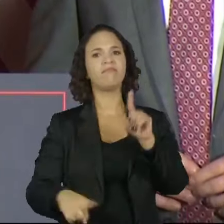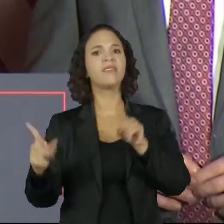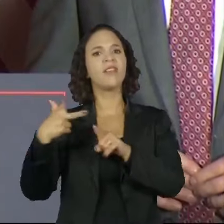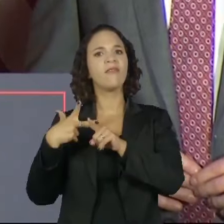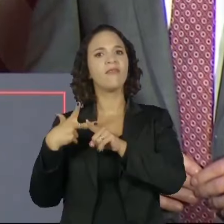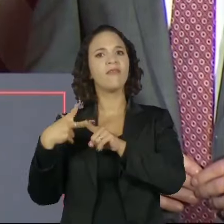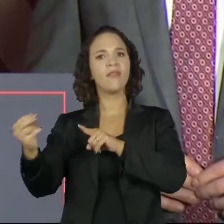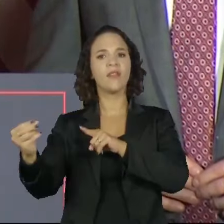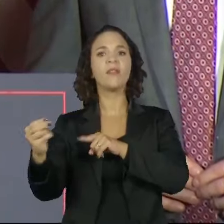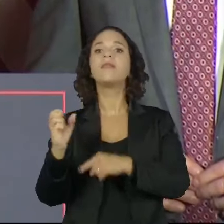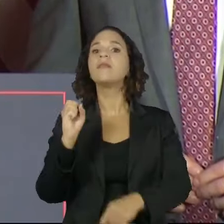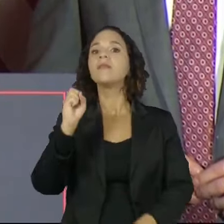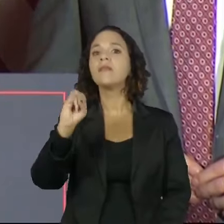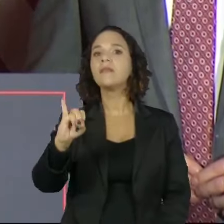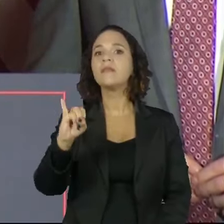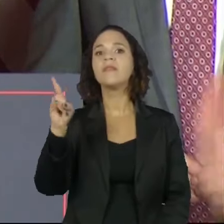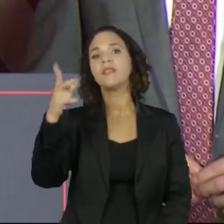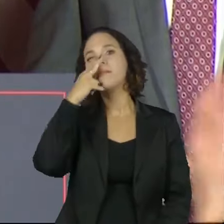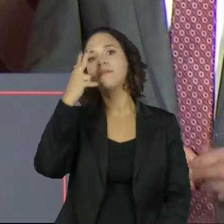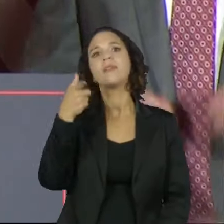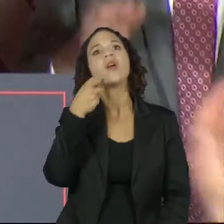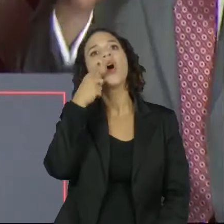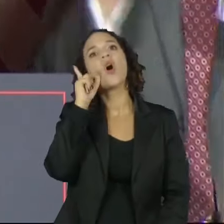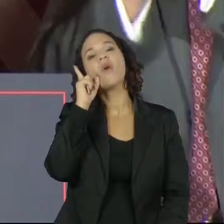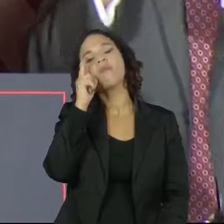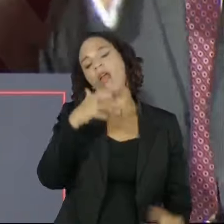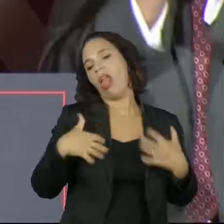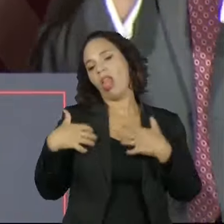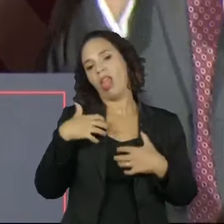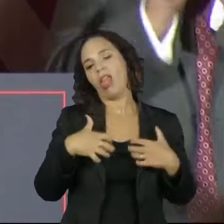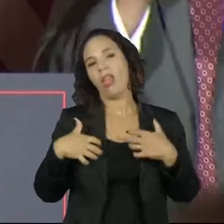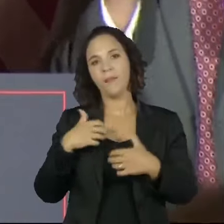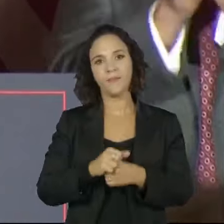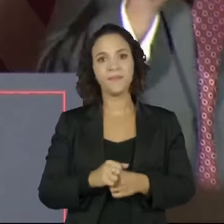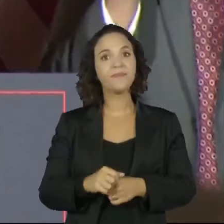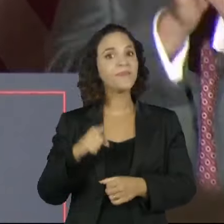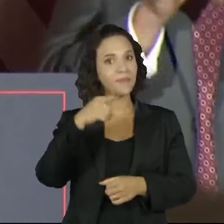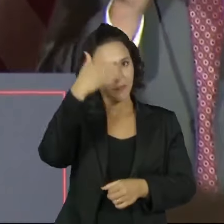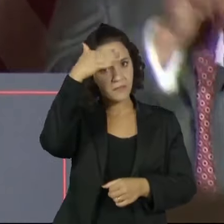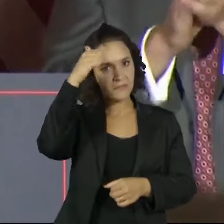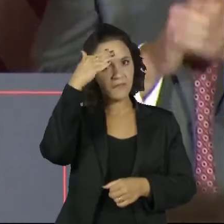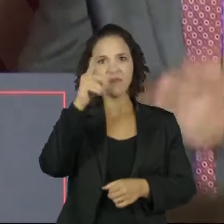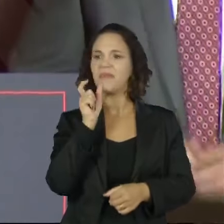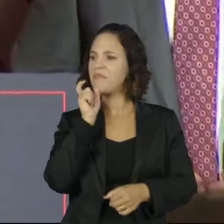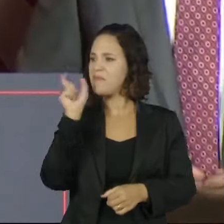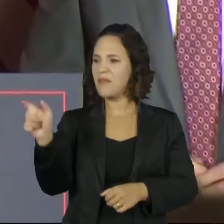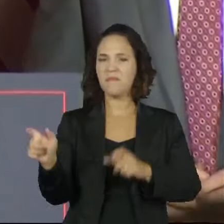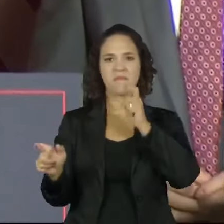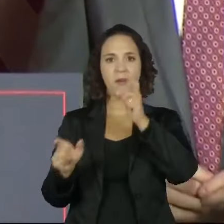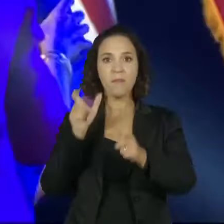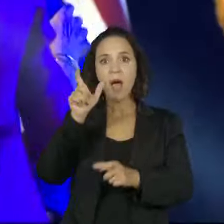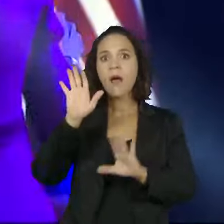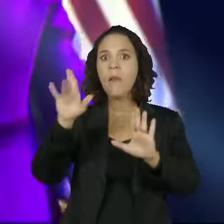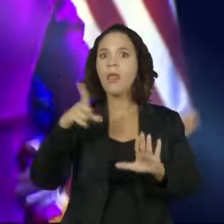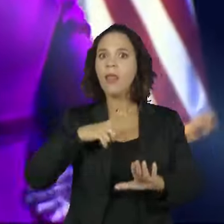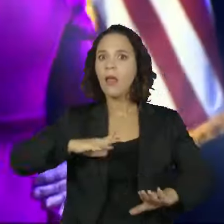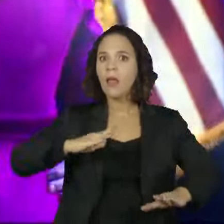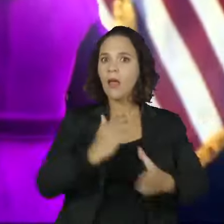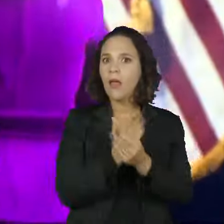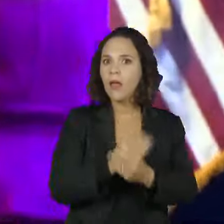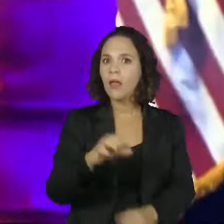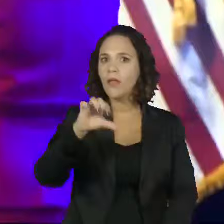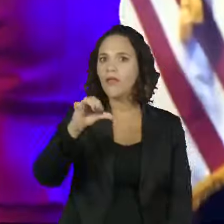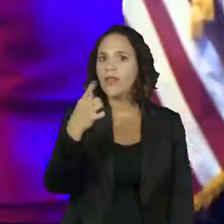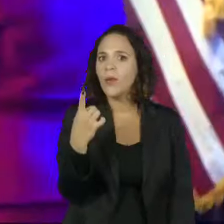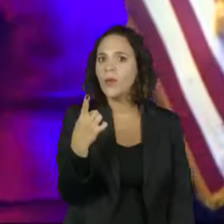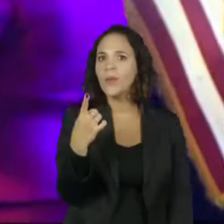indicação quando teve uma noite muito ruim trump demonstra força mesmo respondendo a 91 processos já a Vitória